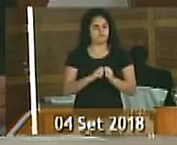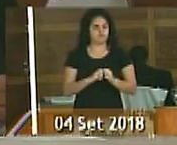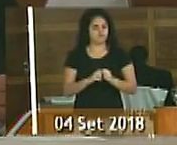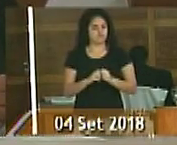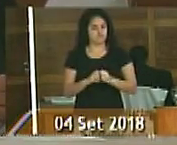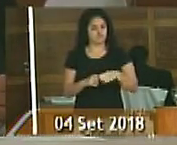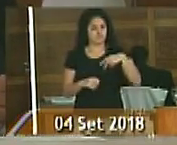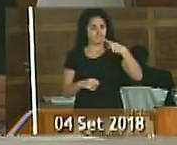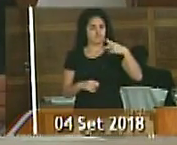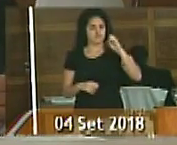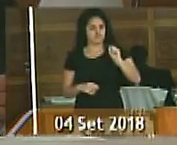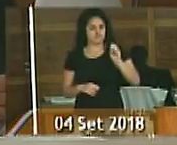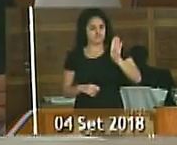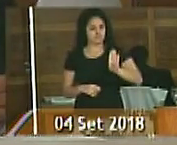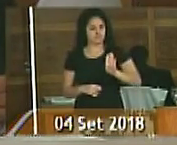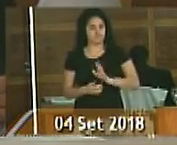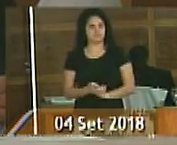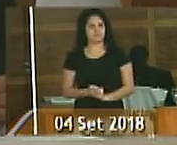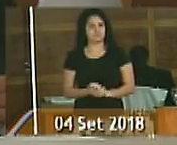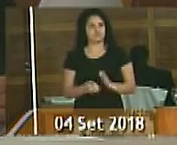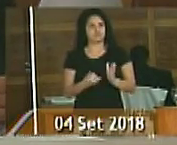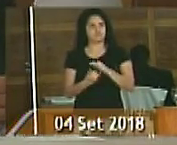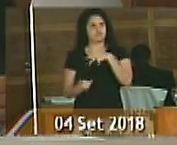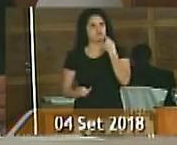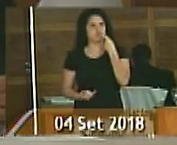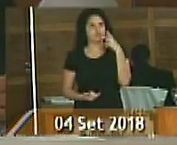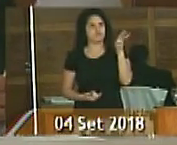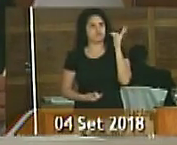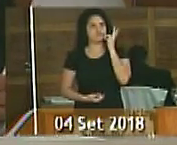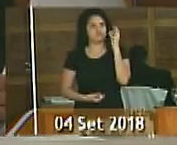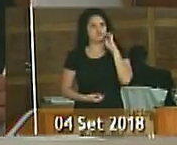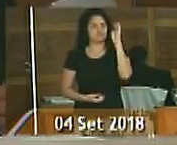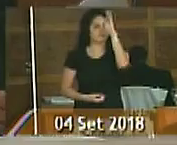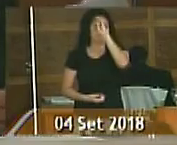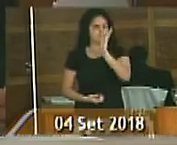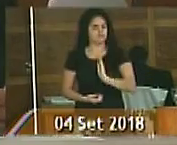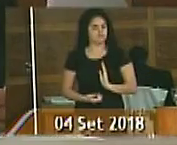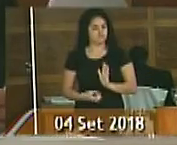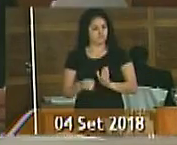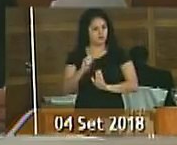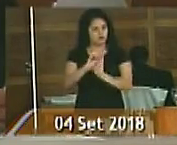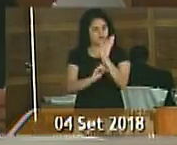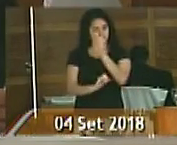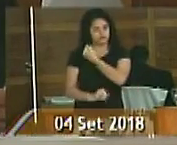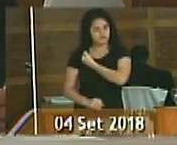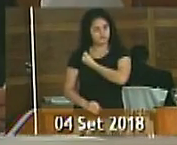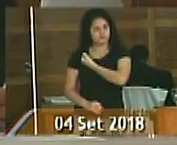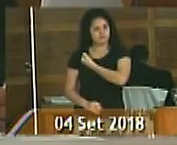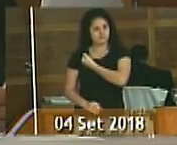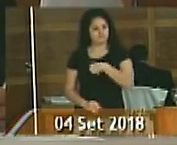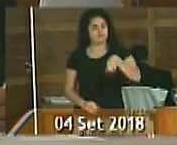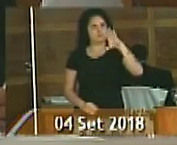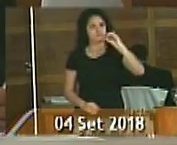do PSB, requerimento verbal da vereadora Tite Brasil para o ofício número